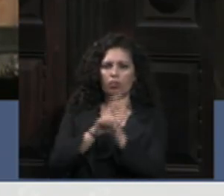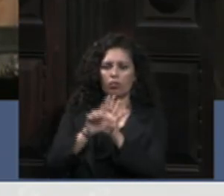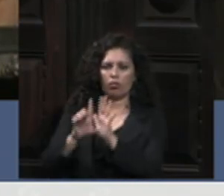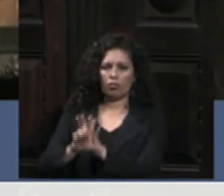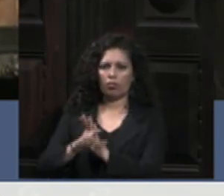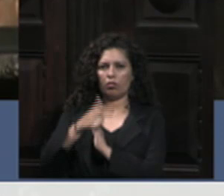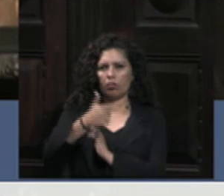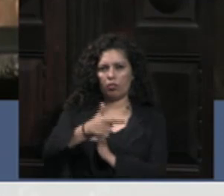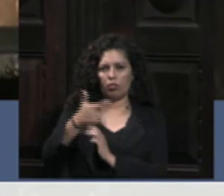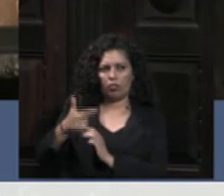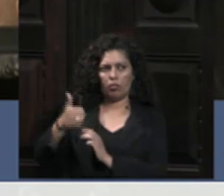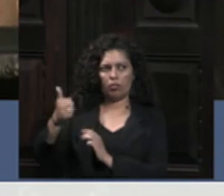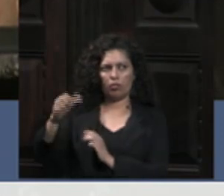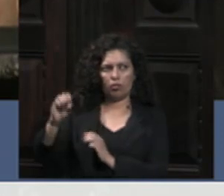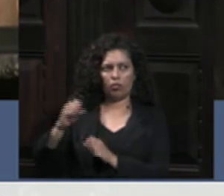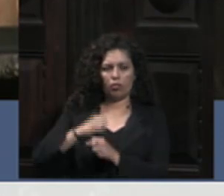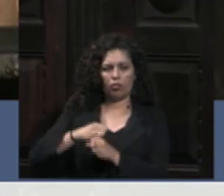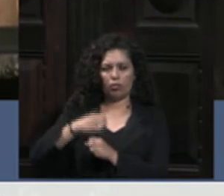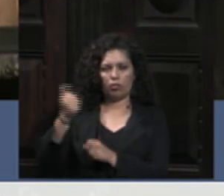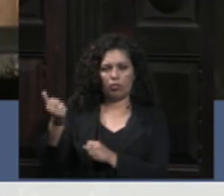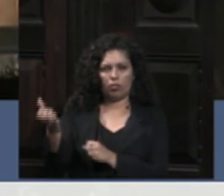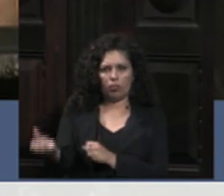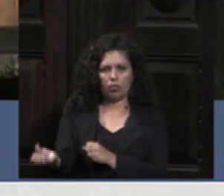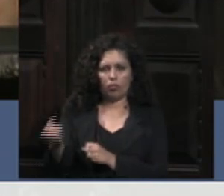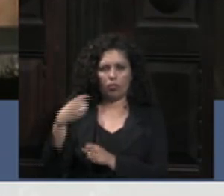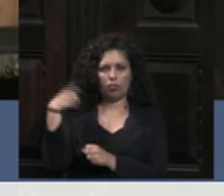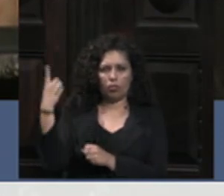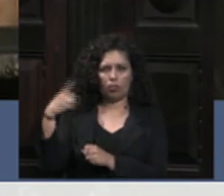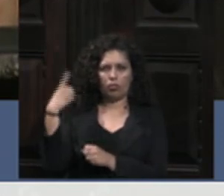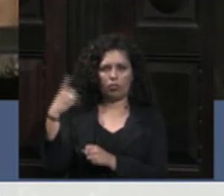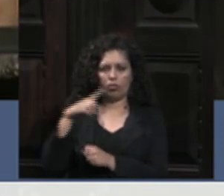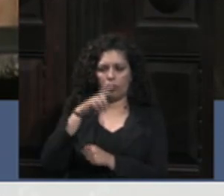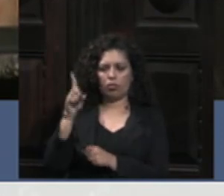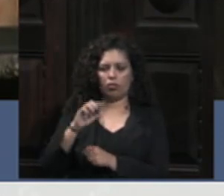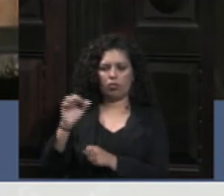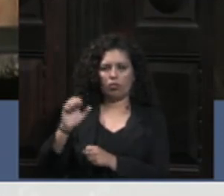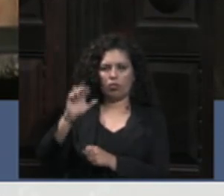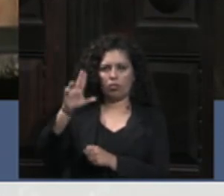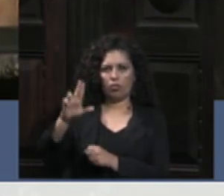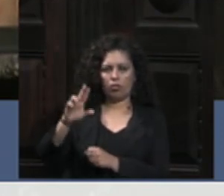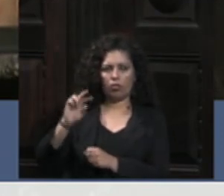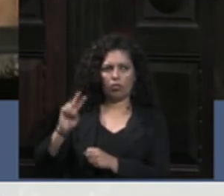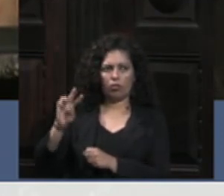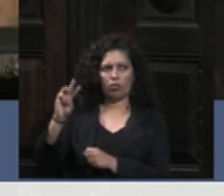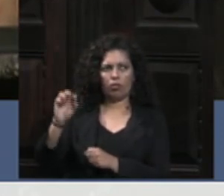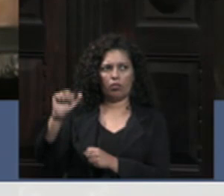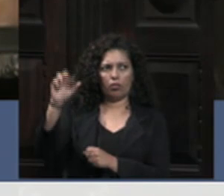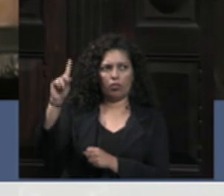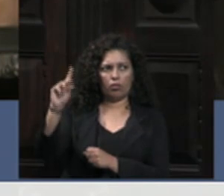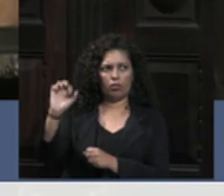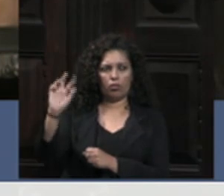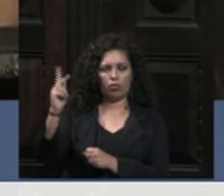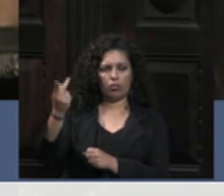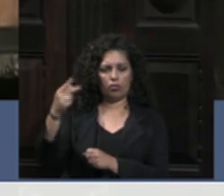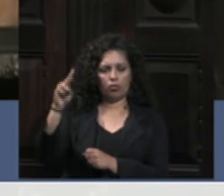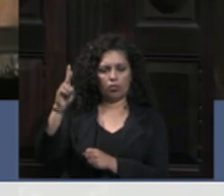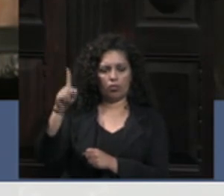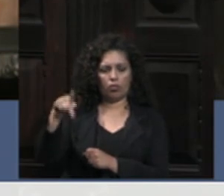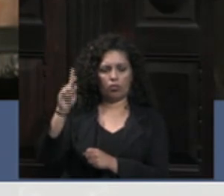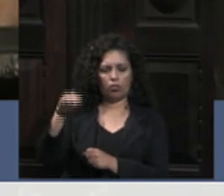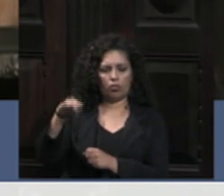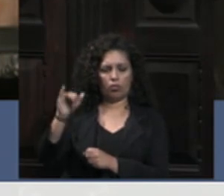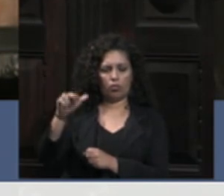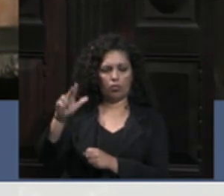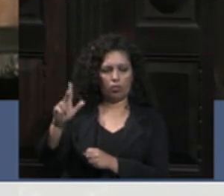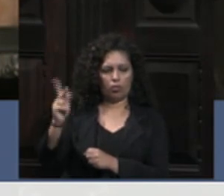lei 2210/2016, de autoria dos deputados Zaqueu Teixeira e Valdec Carneiro, Carlos Mink e